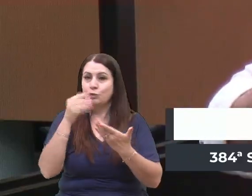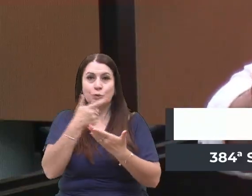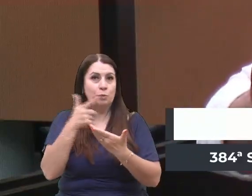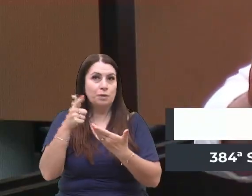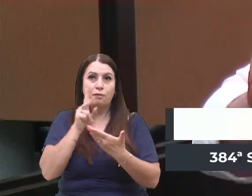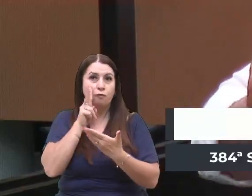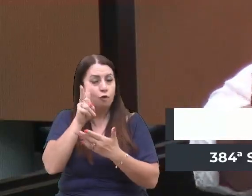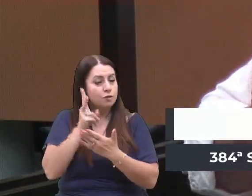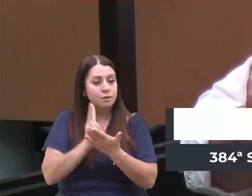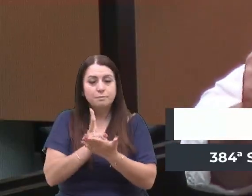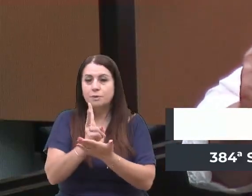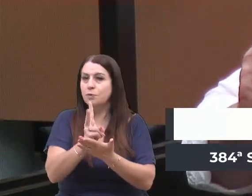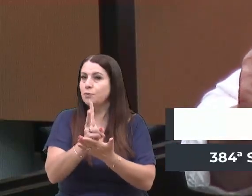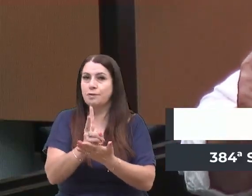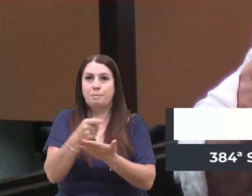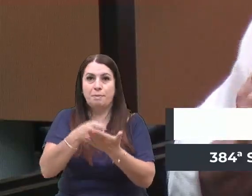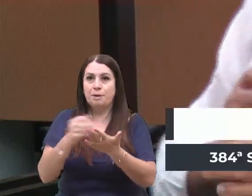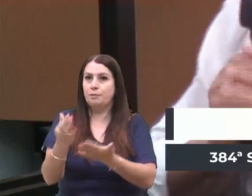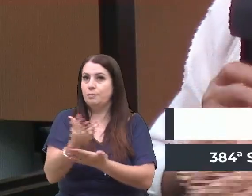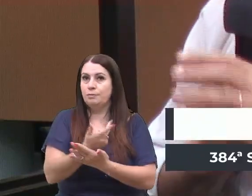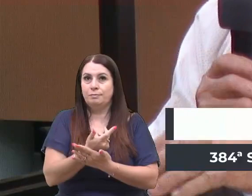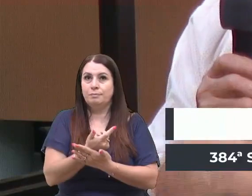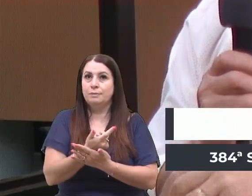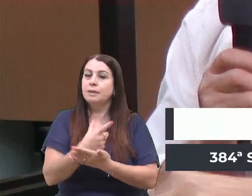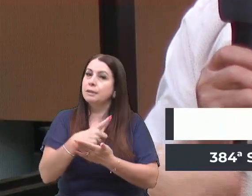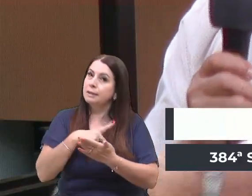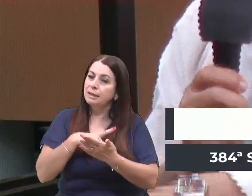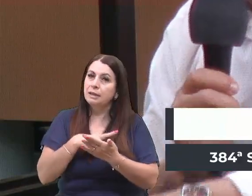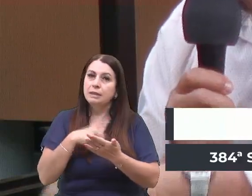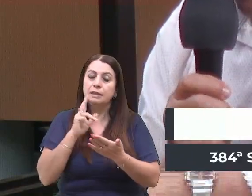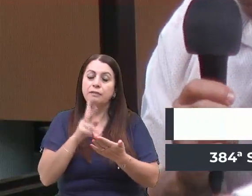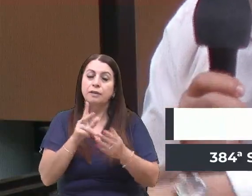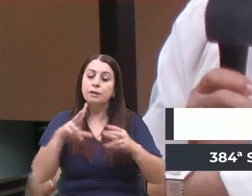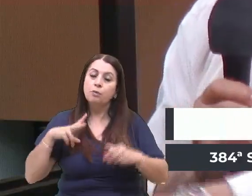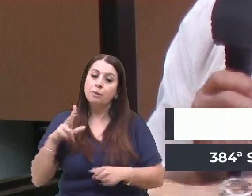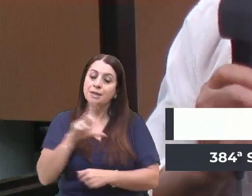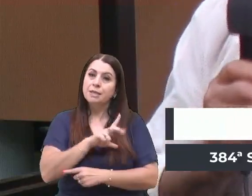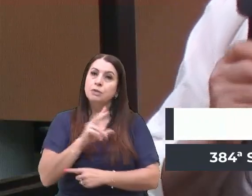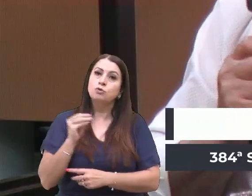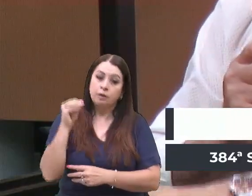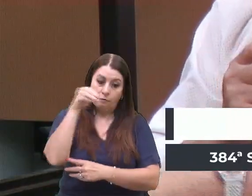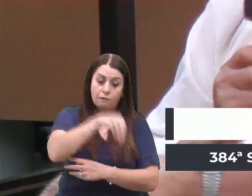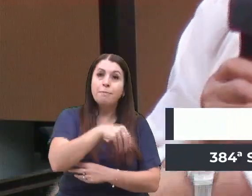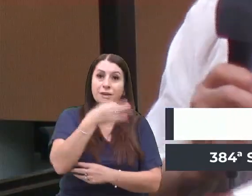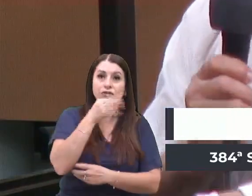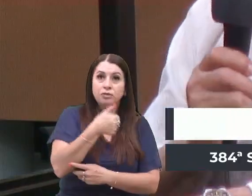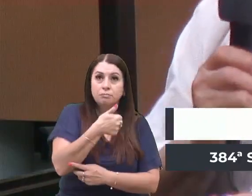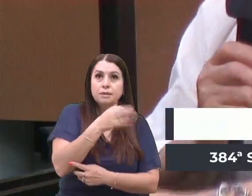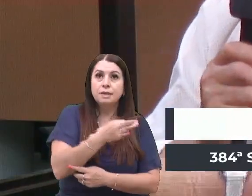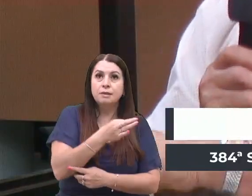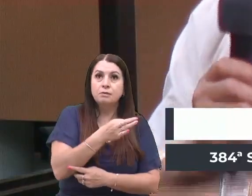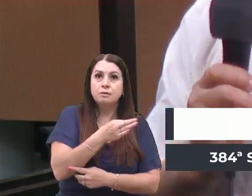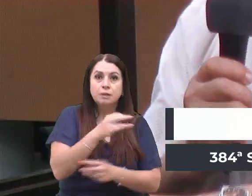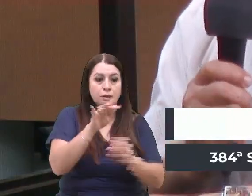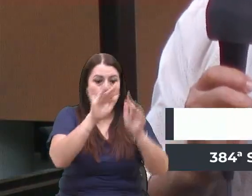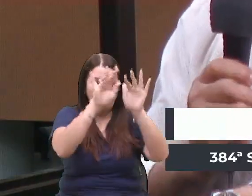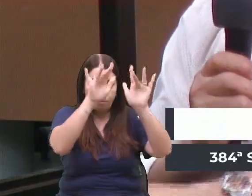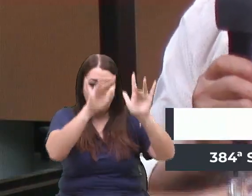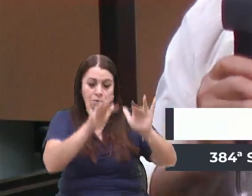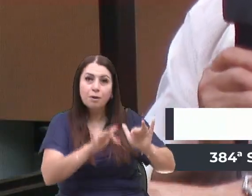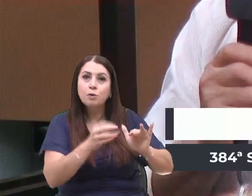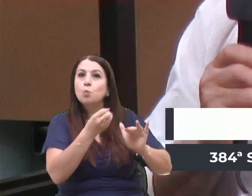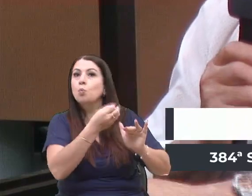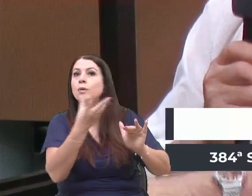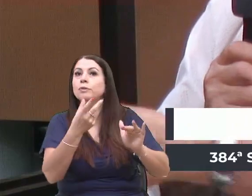para bancar isso. Tem que haver uma determinação. O paciente vem, tudo certo, tem que ter um formulário de quanto o município